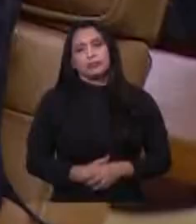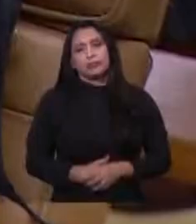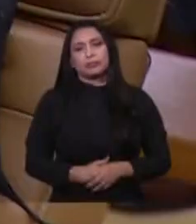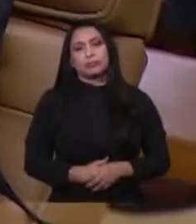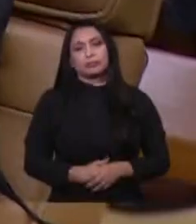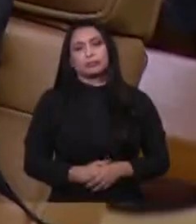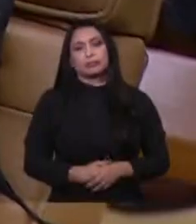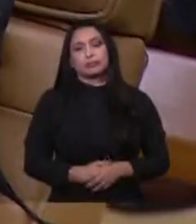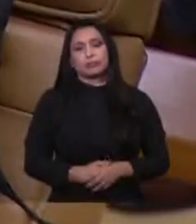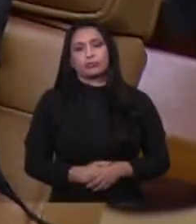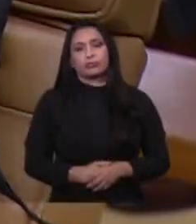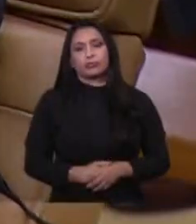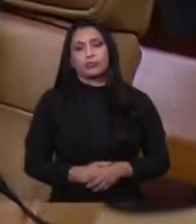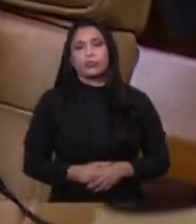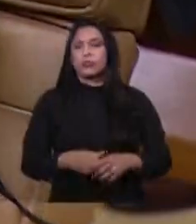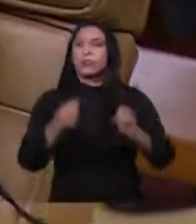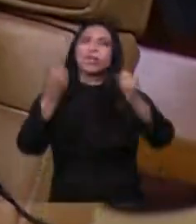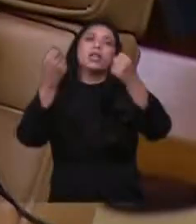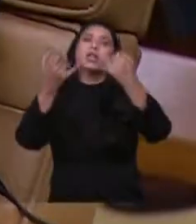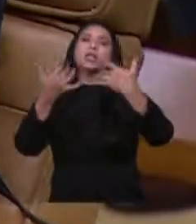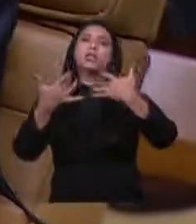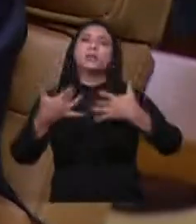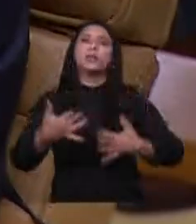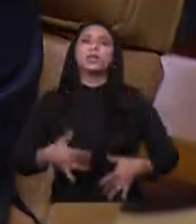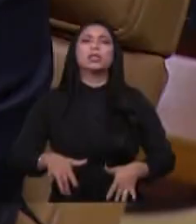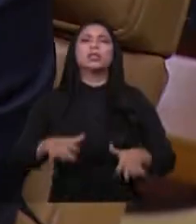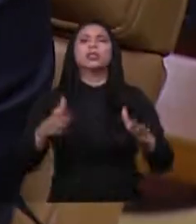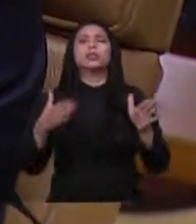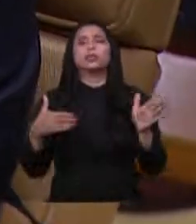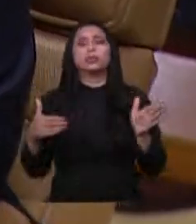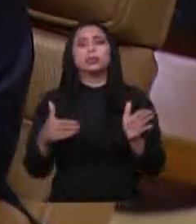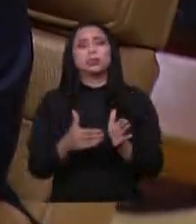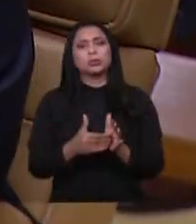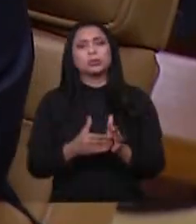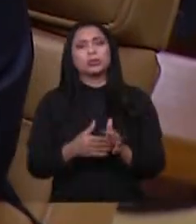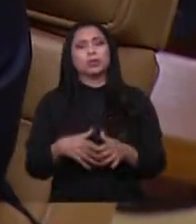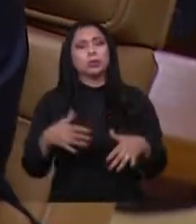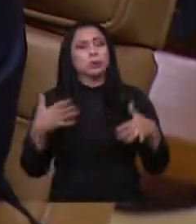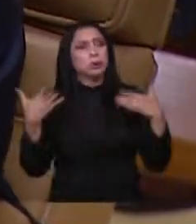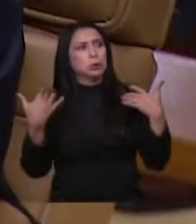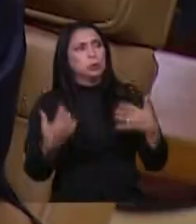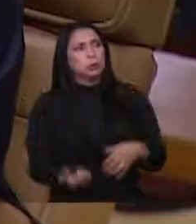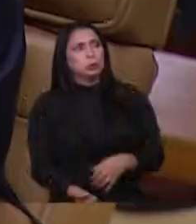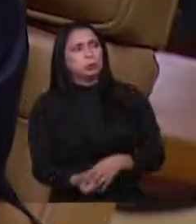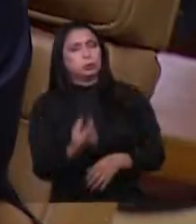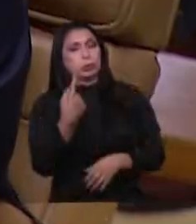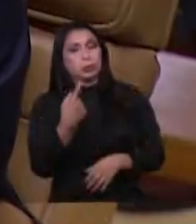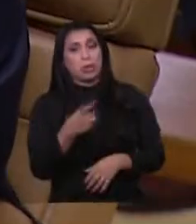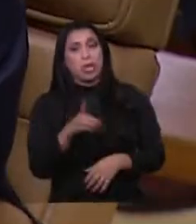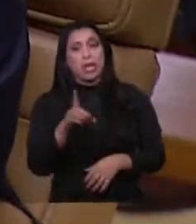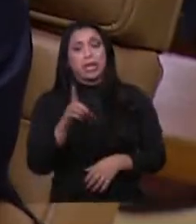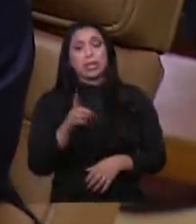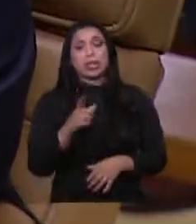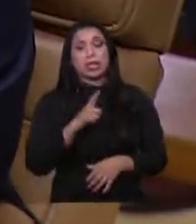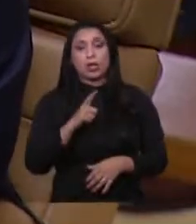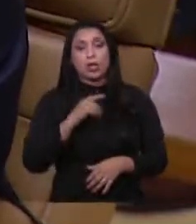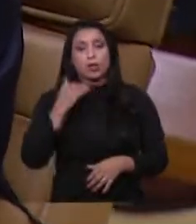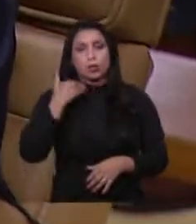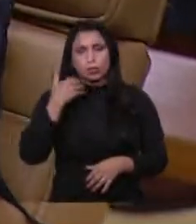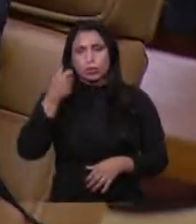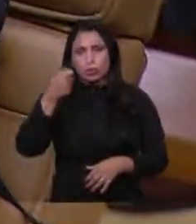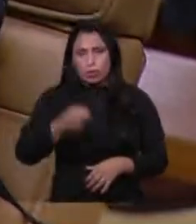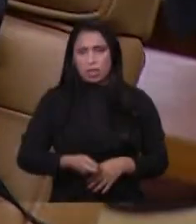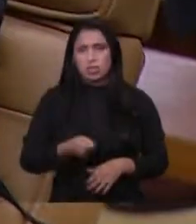que causam verdadeiro horror diante dos democratas que os juízes da Suprema Corte devem